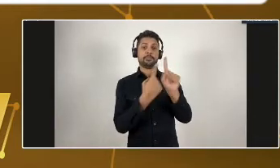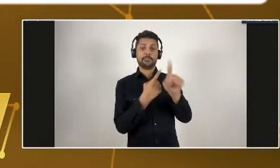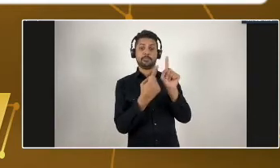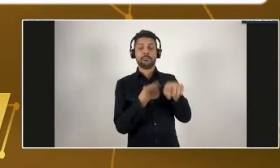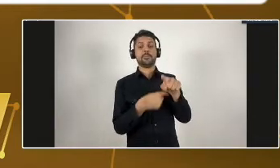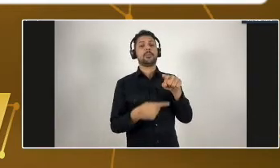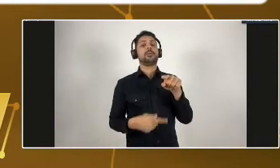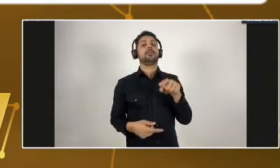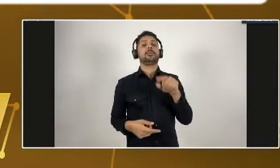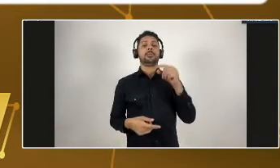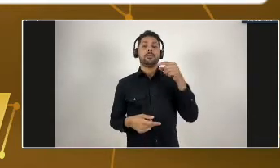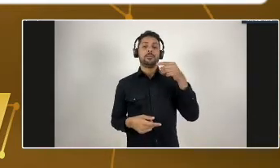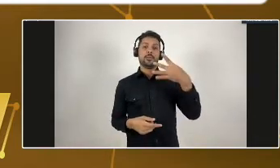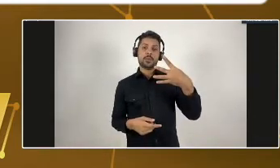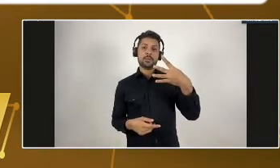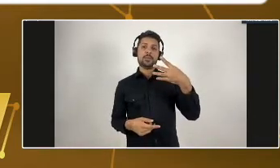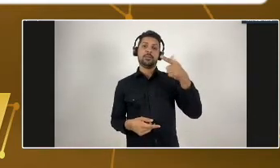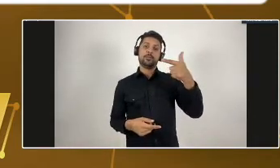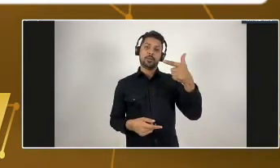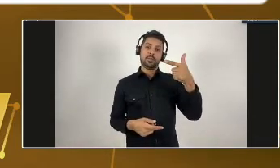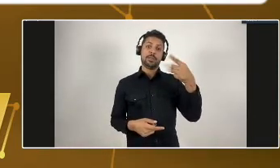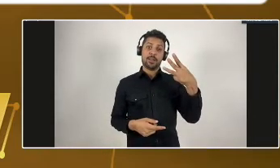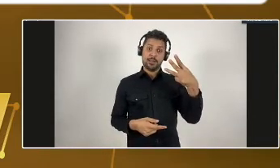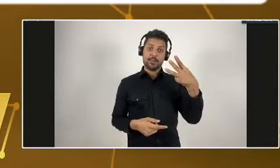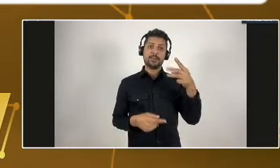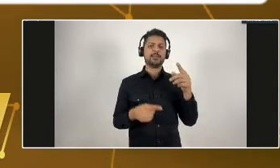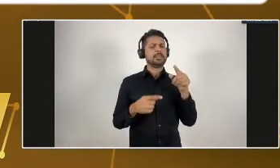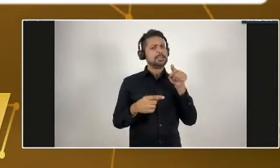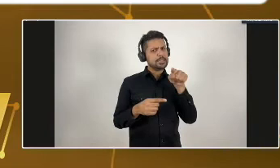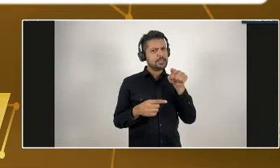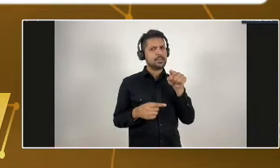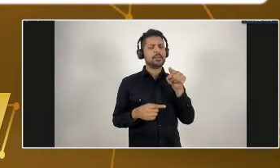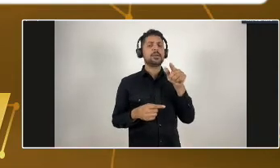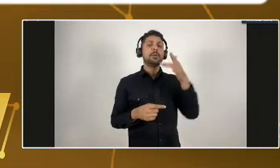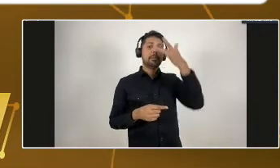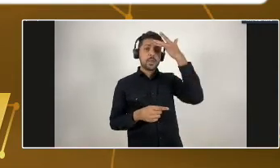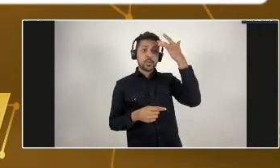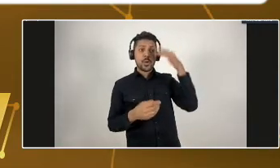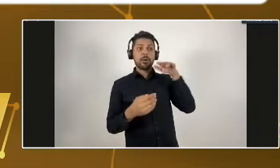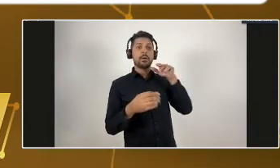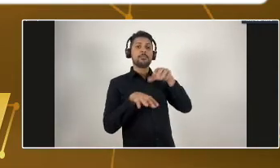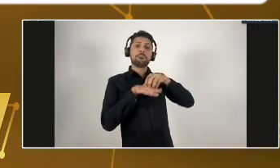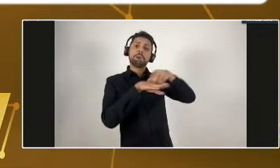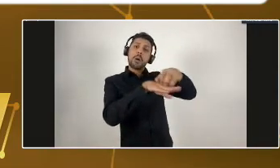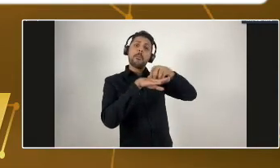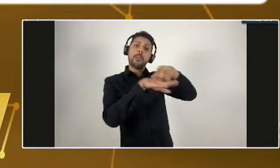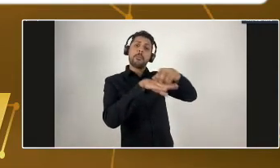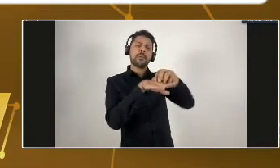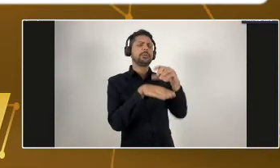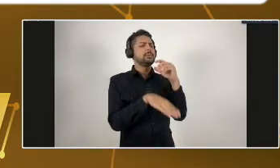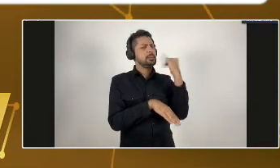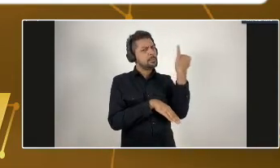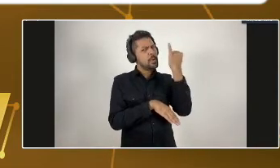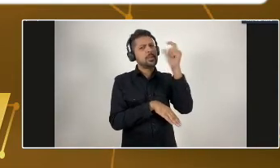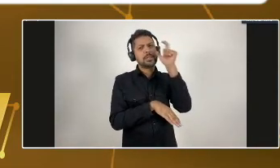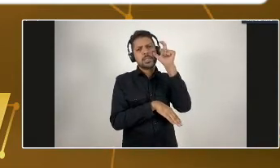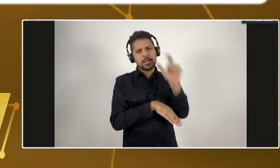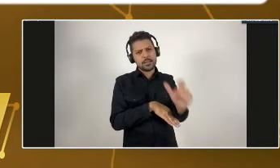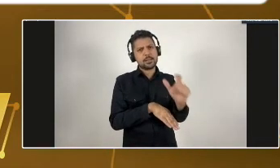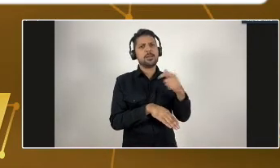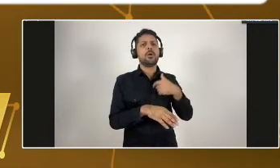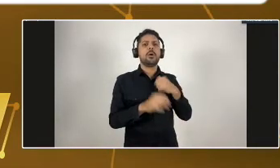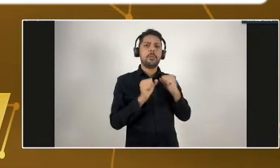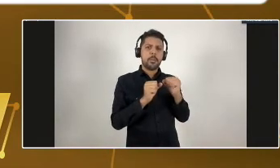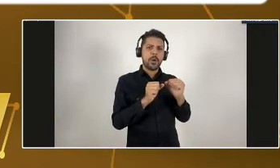muito interessante e é muito importante, né? Então, eu posso estar mudando esse fundo de acordo com a